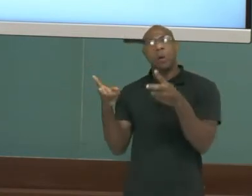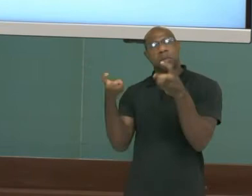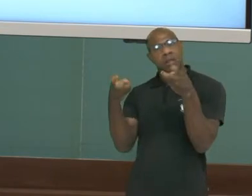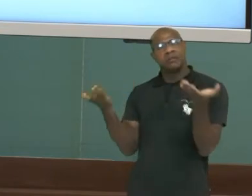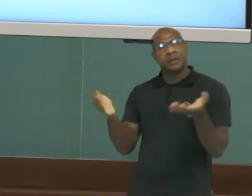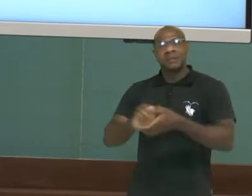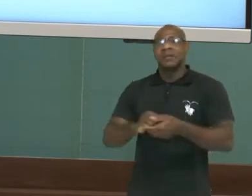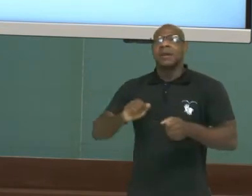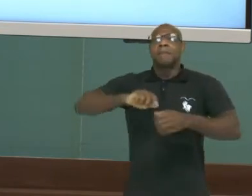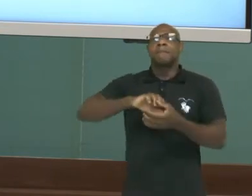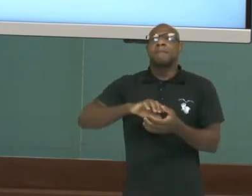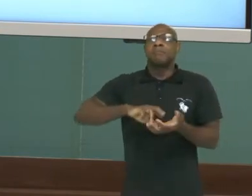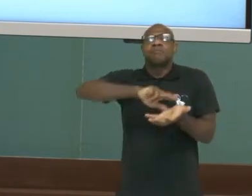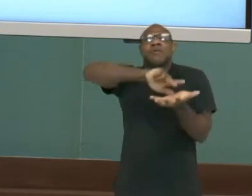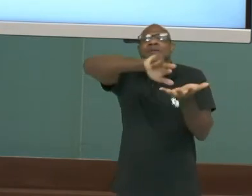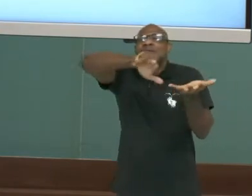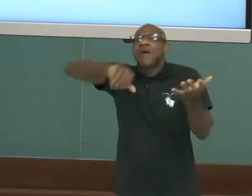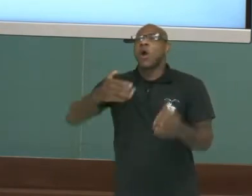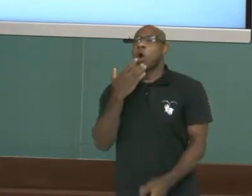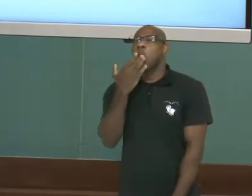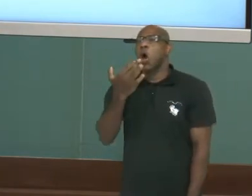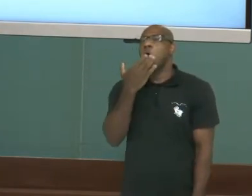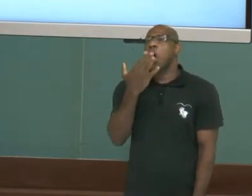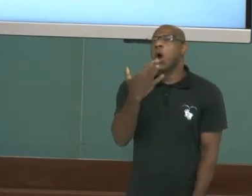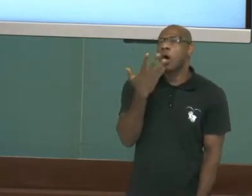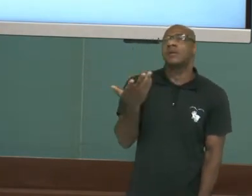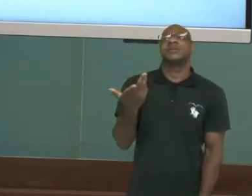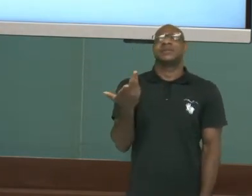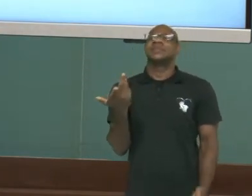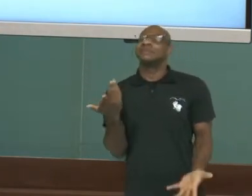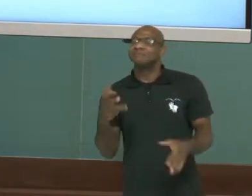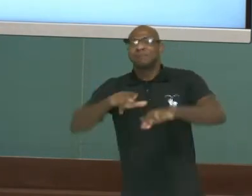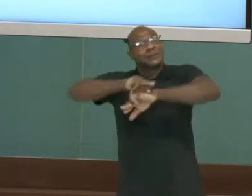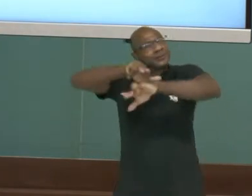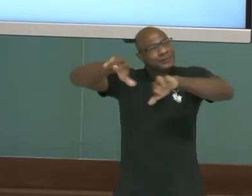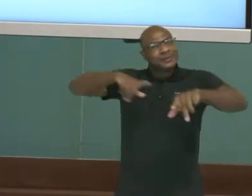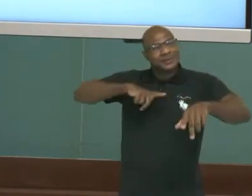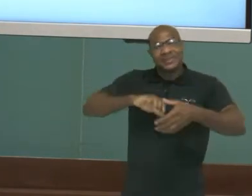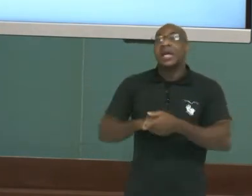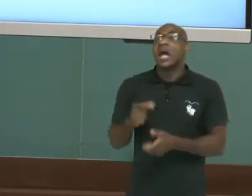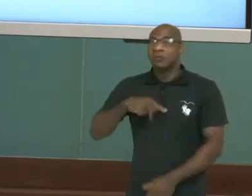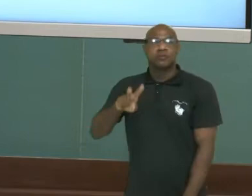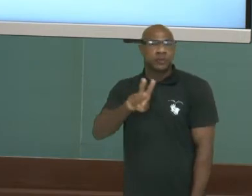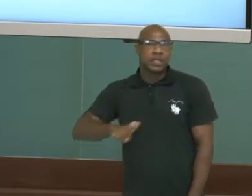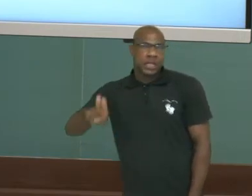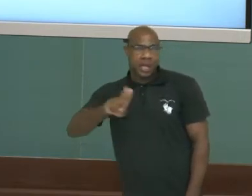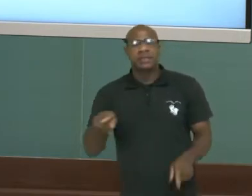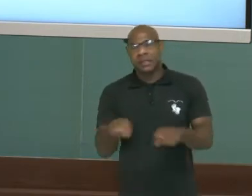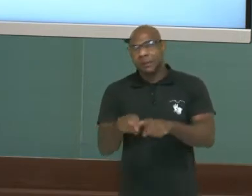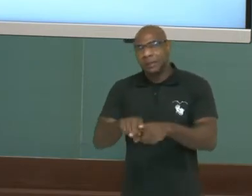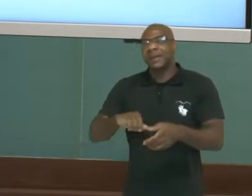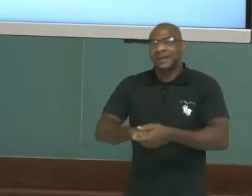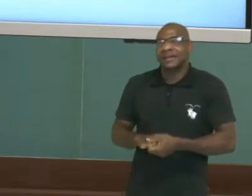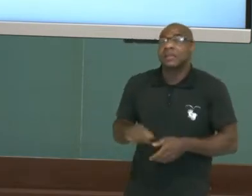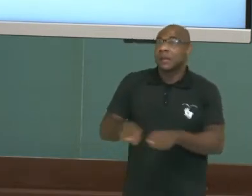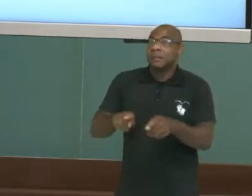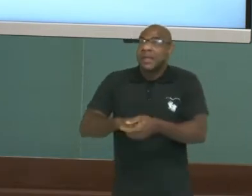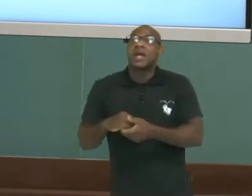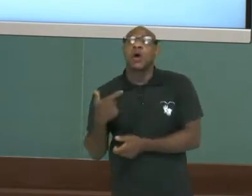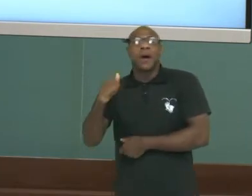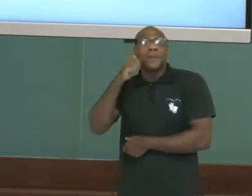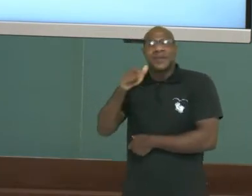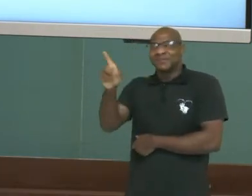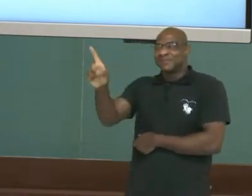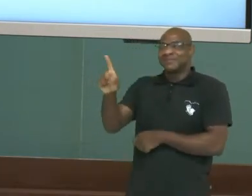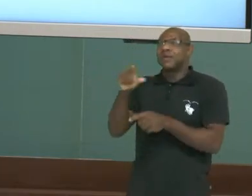A diversidade ali na coloração das suas glamurosas penas, né? Que são utilizadas ali também para atração sexual. E conforme